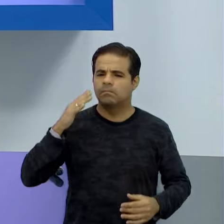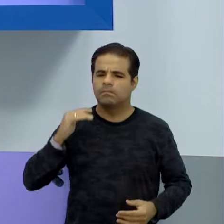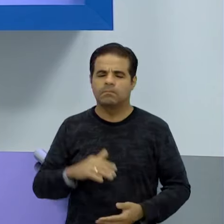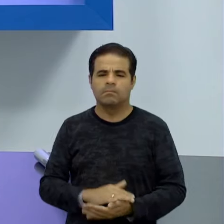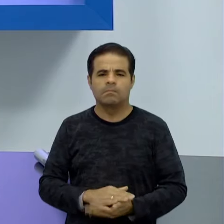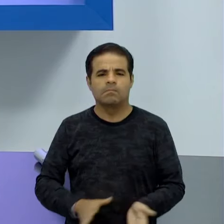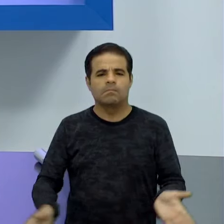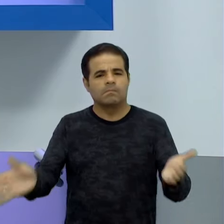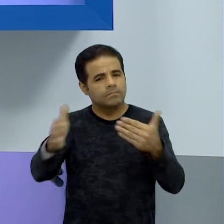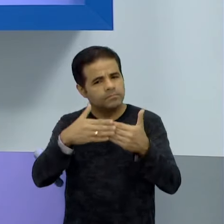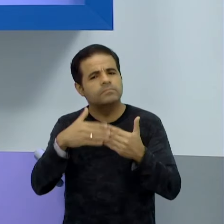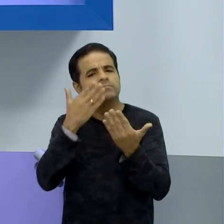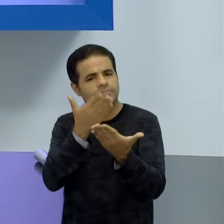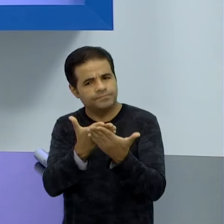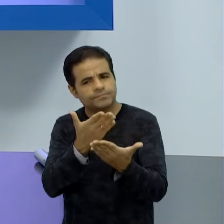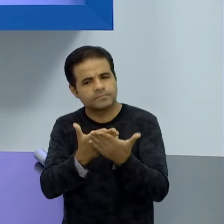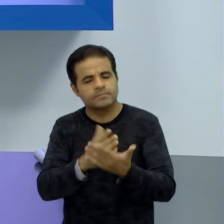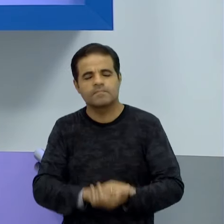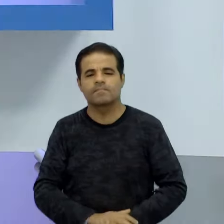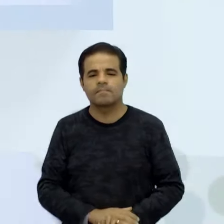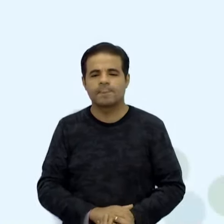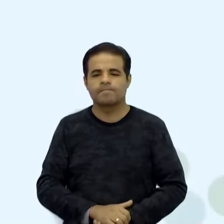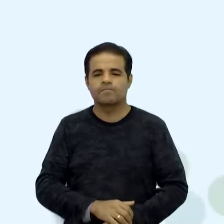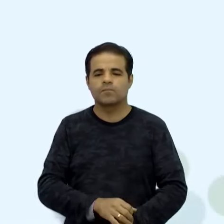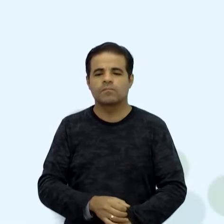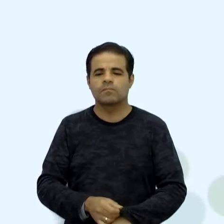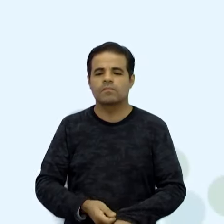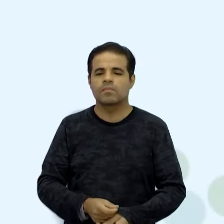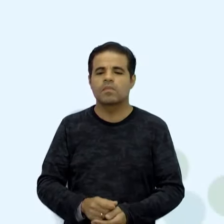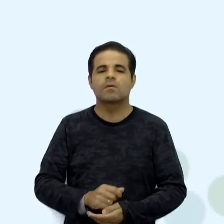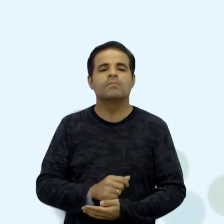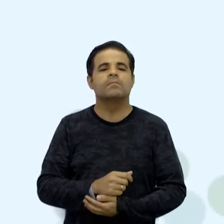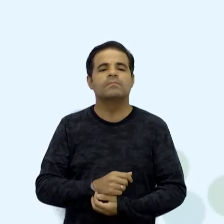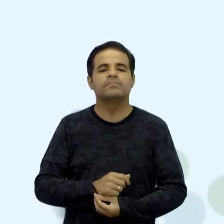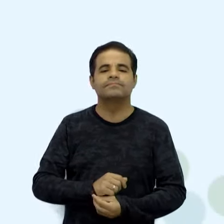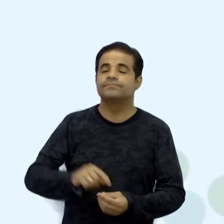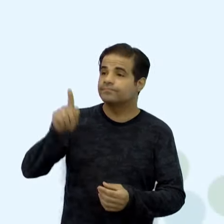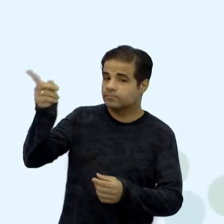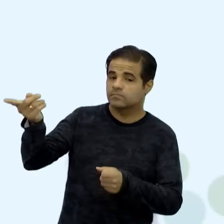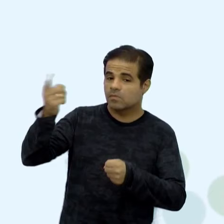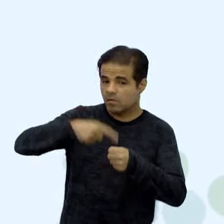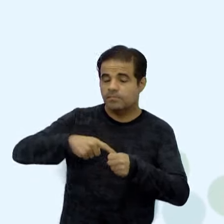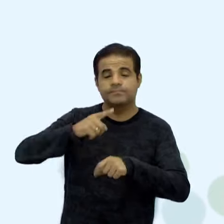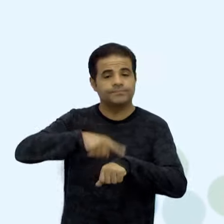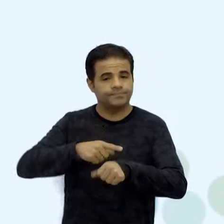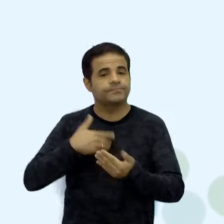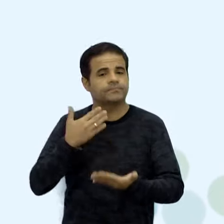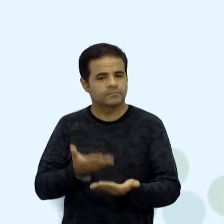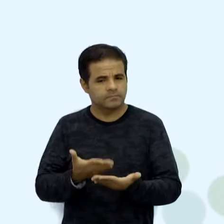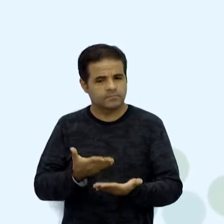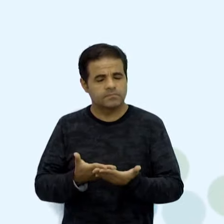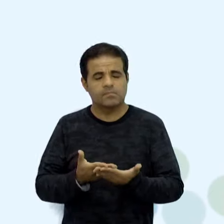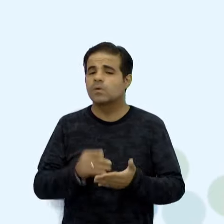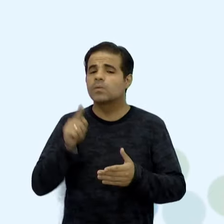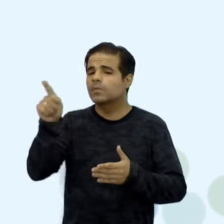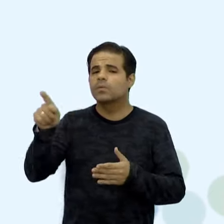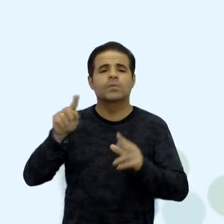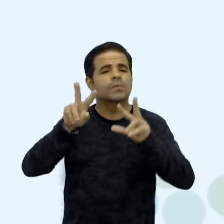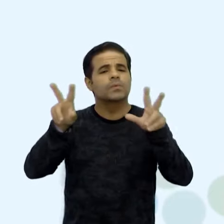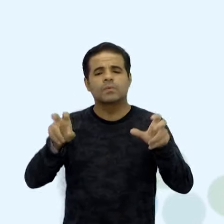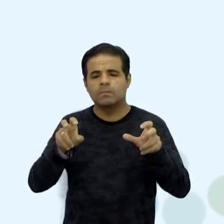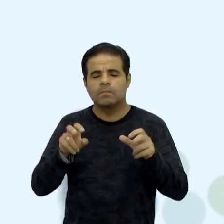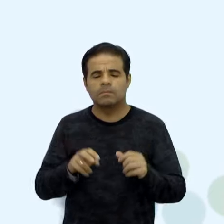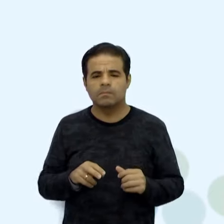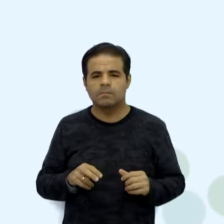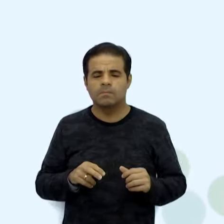gente fechar a nossa aula lá na nossa tela. Hora de voltarmos no tempo. Nesse momento aqui,